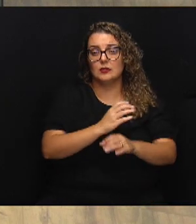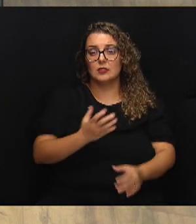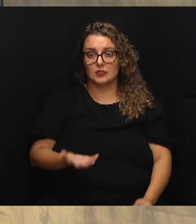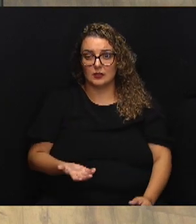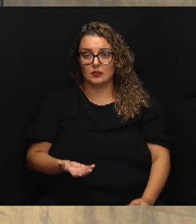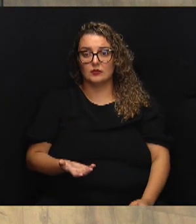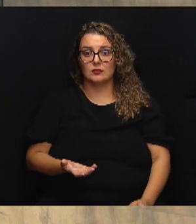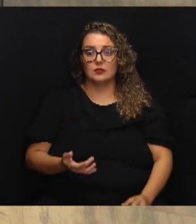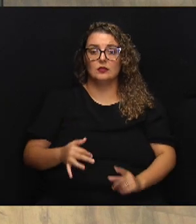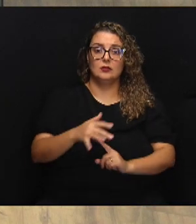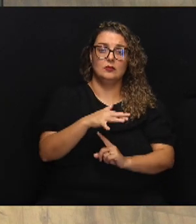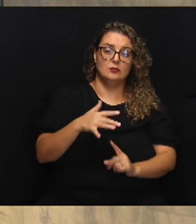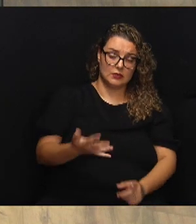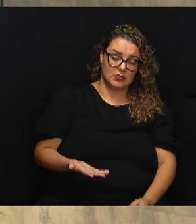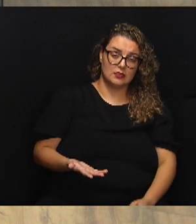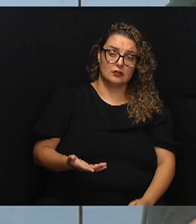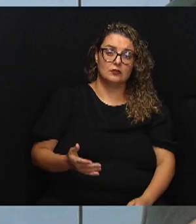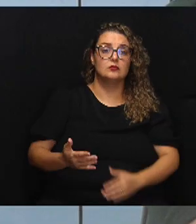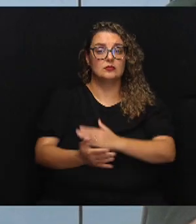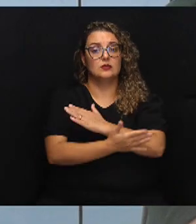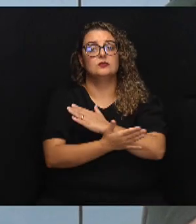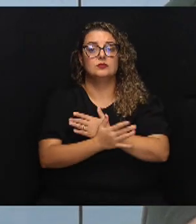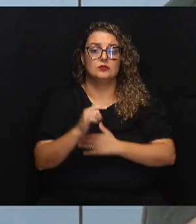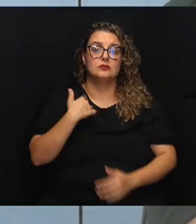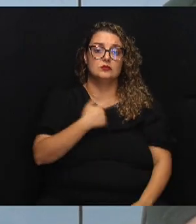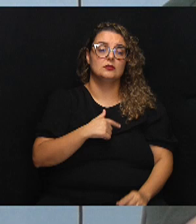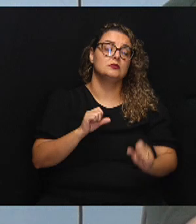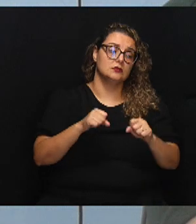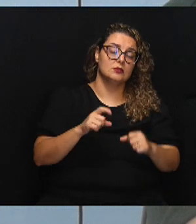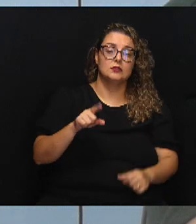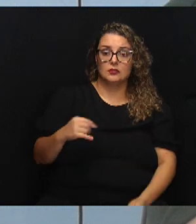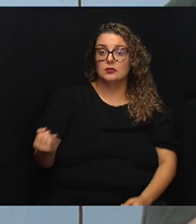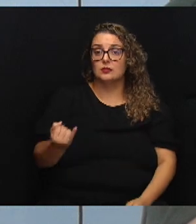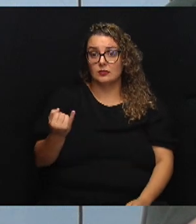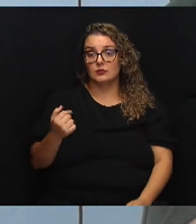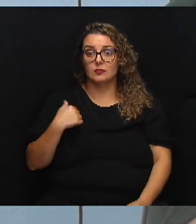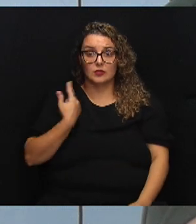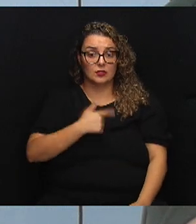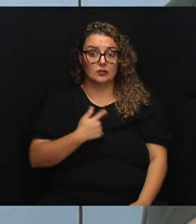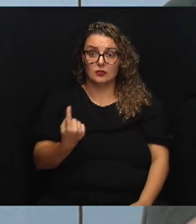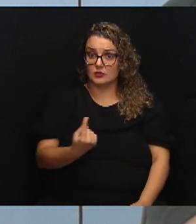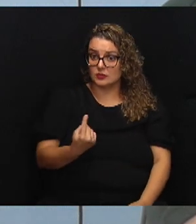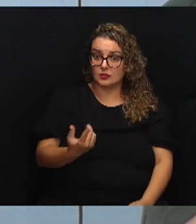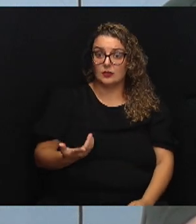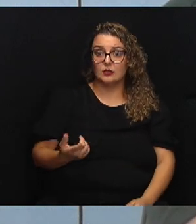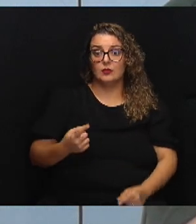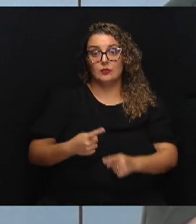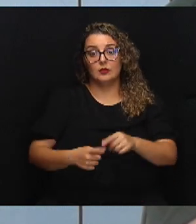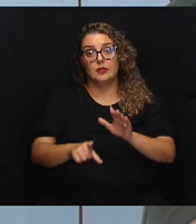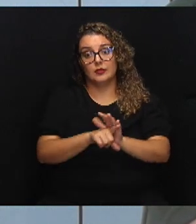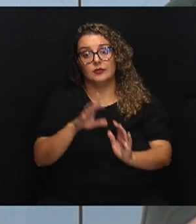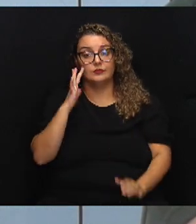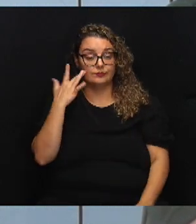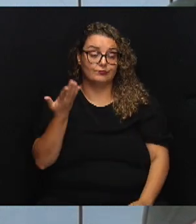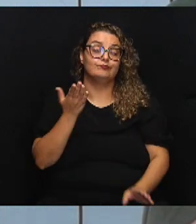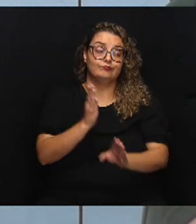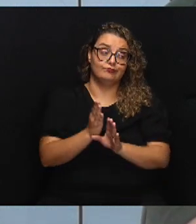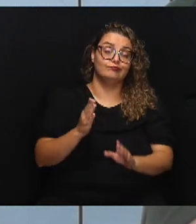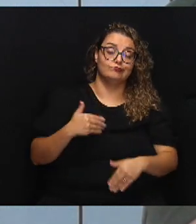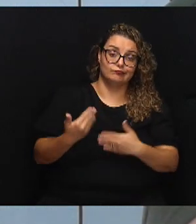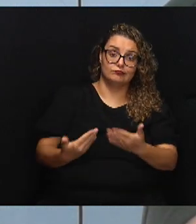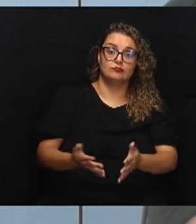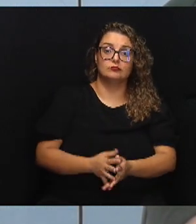Militar Ambiental, que acaba auxiliando a gente. Tá. E isso é importante para a gente não estar sozinho, porque às vezes a gente não sabe o que vai encontrar pela frente.